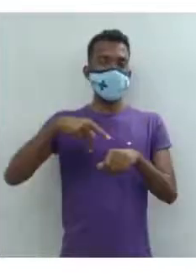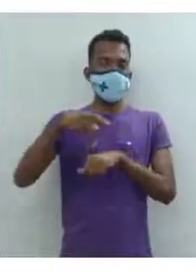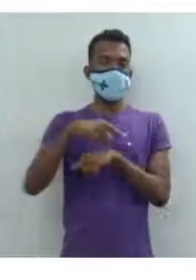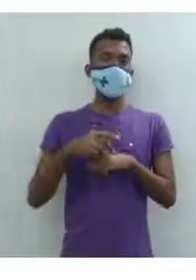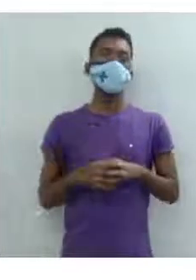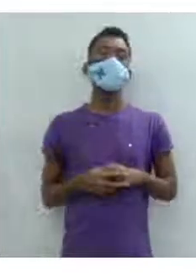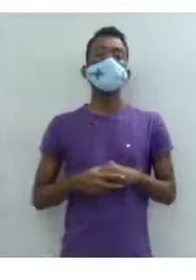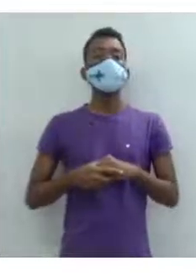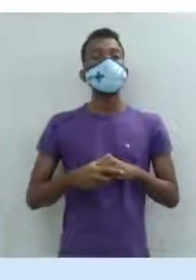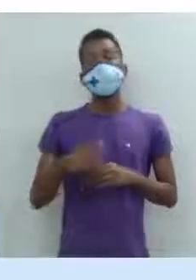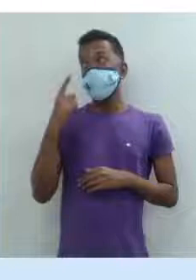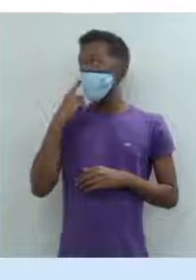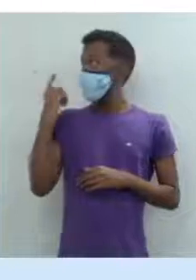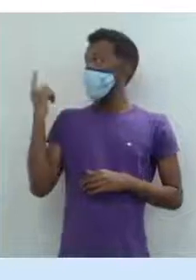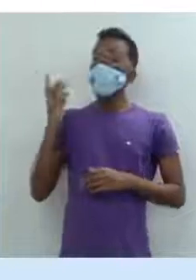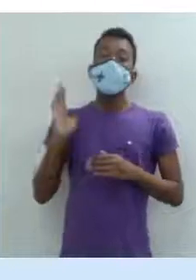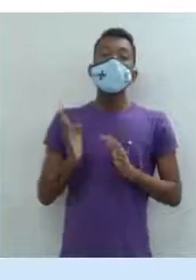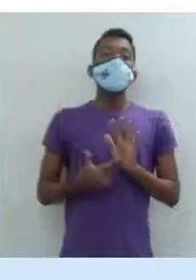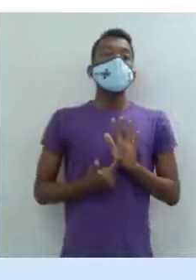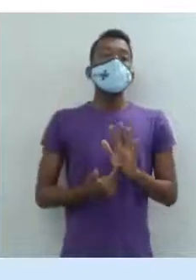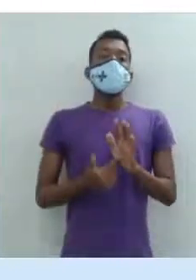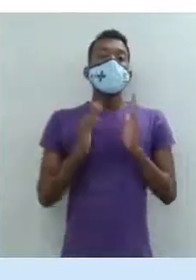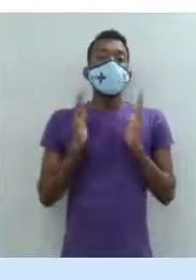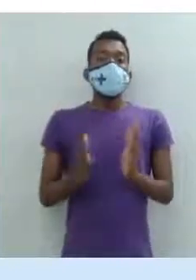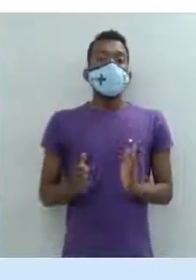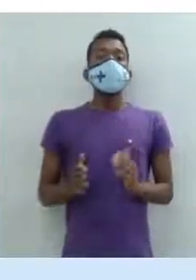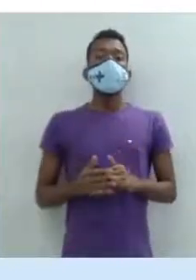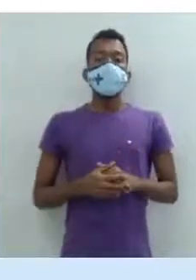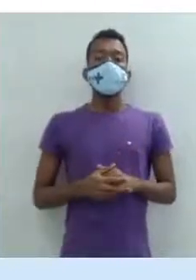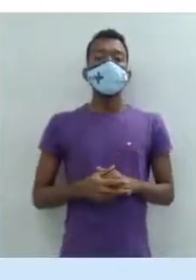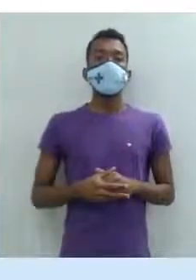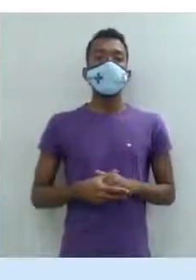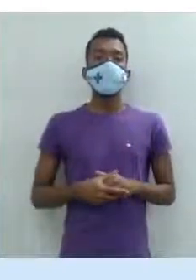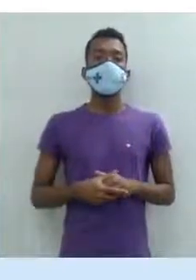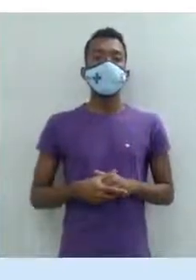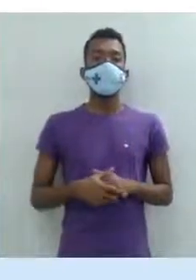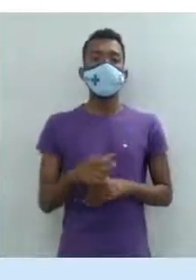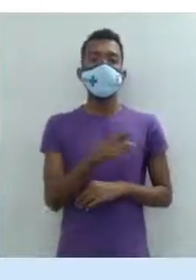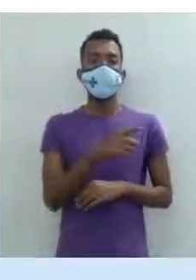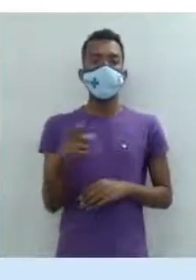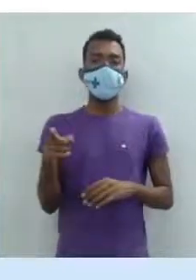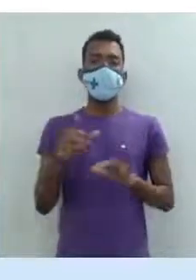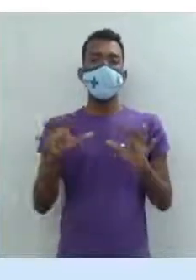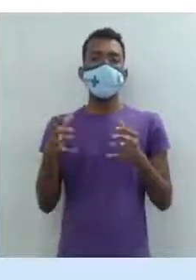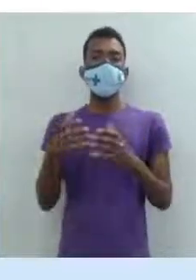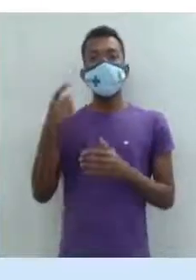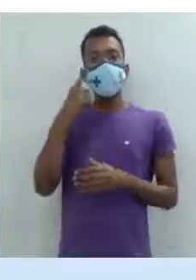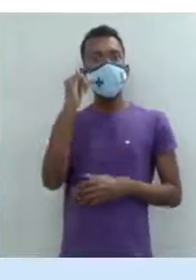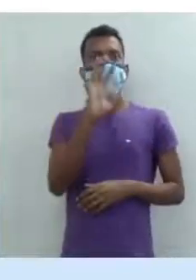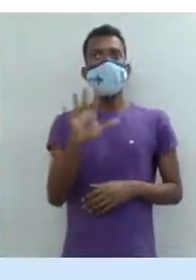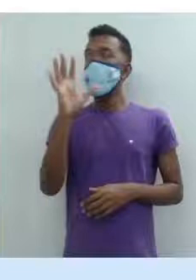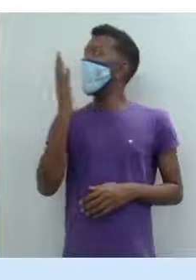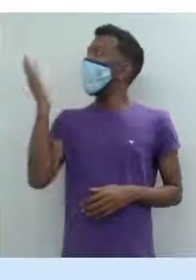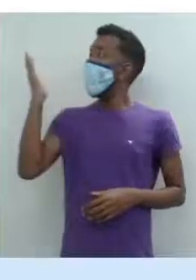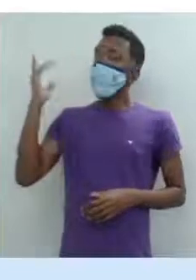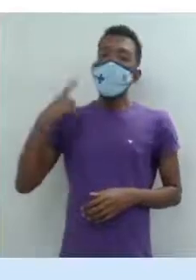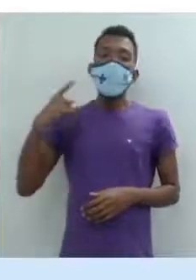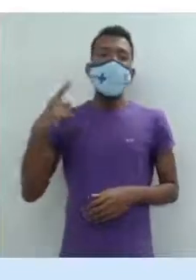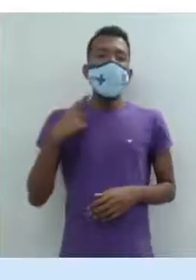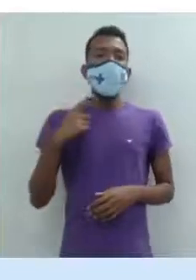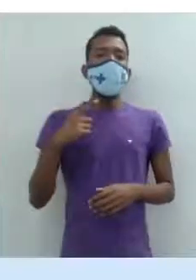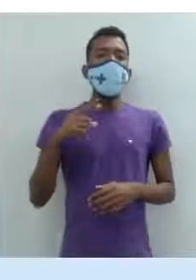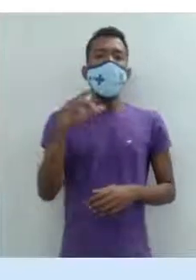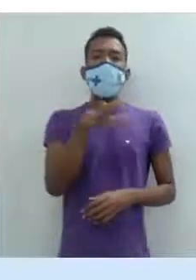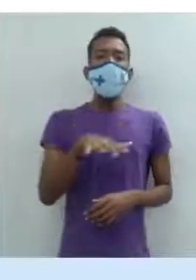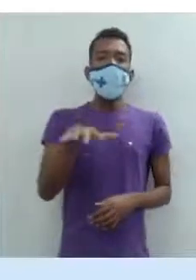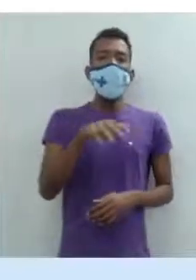conforme os dados aí apresentados, aí o gráfico apresentado na tela de vocês, vocês observam que a região norte é a